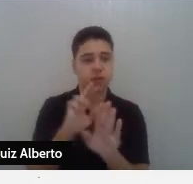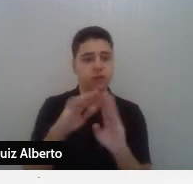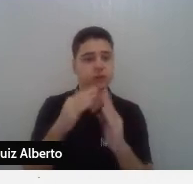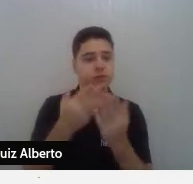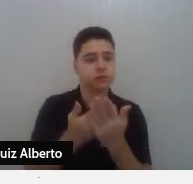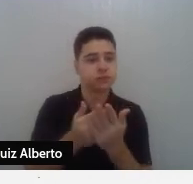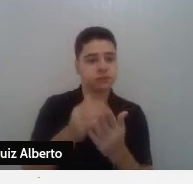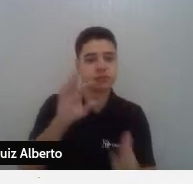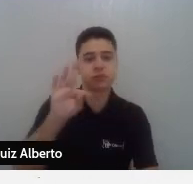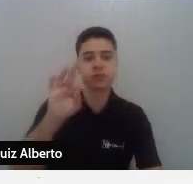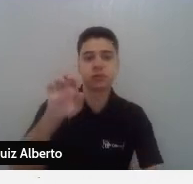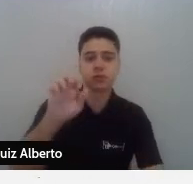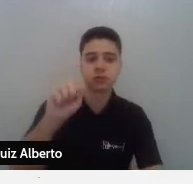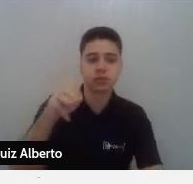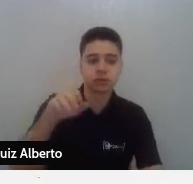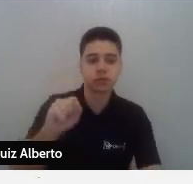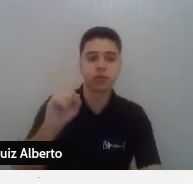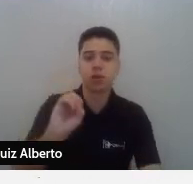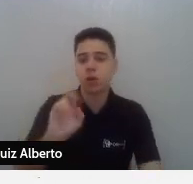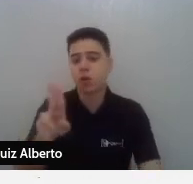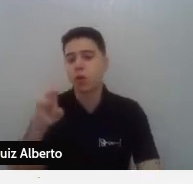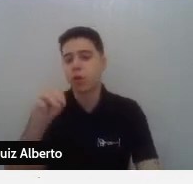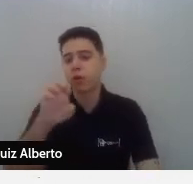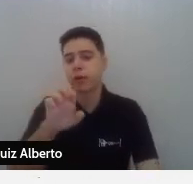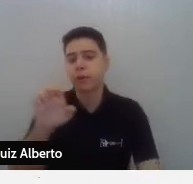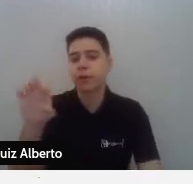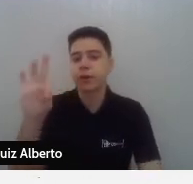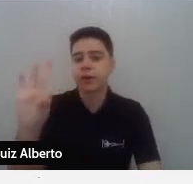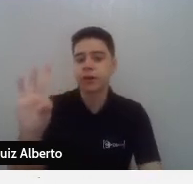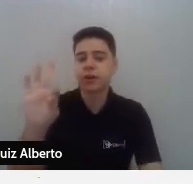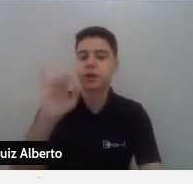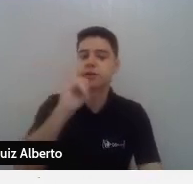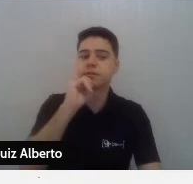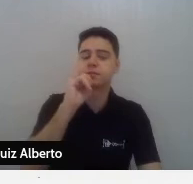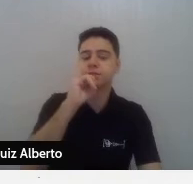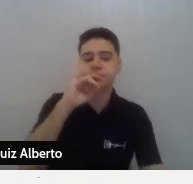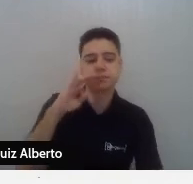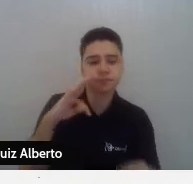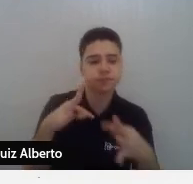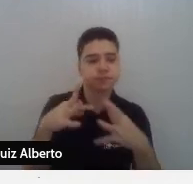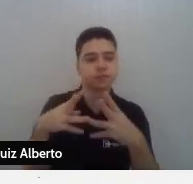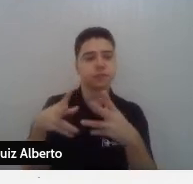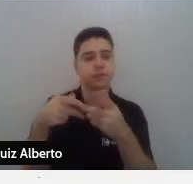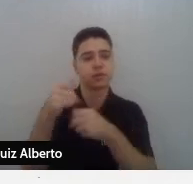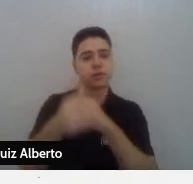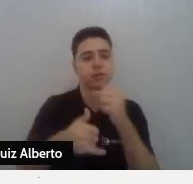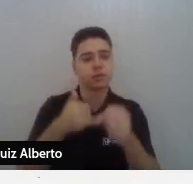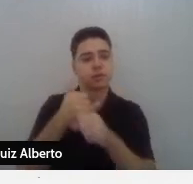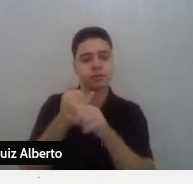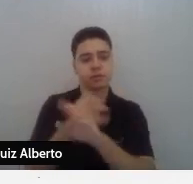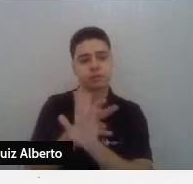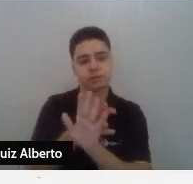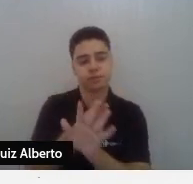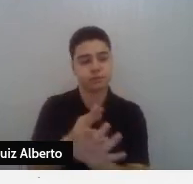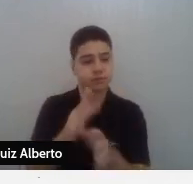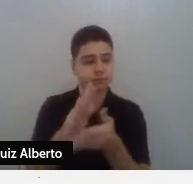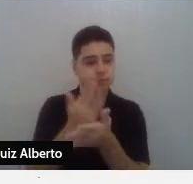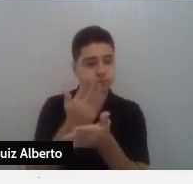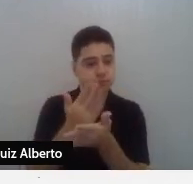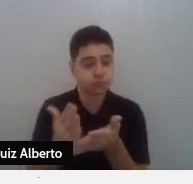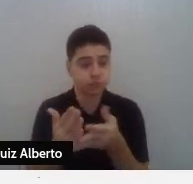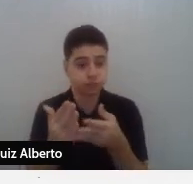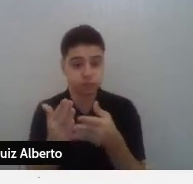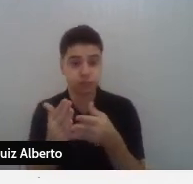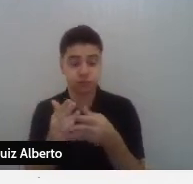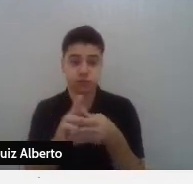Teams ou Google Meet. Então, esses sites também têm alguns recursos que